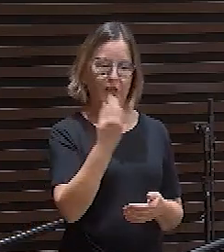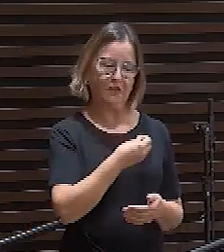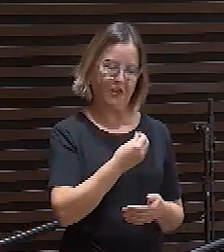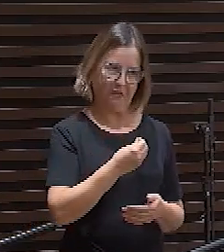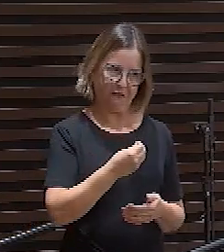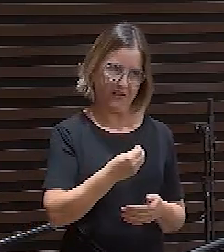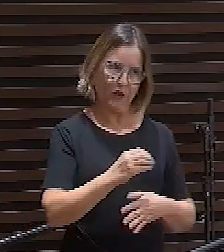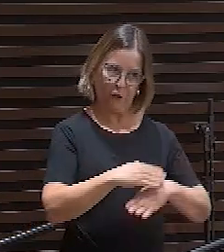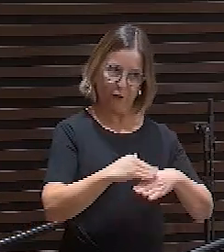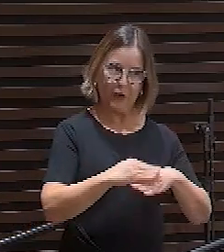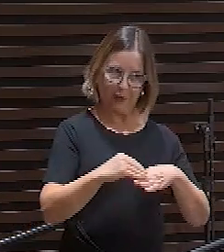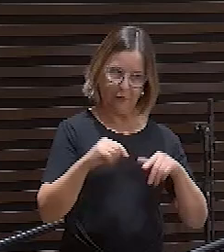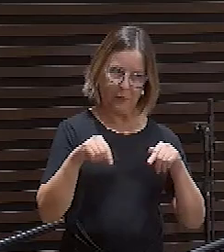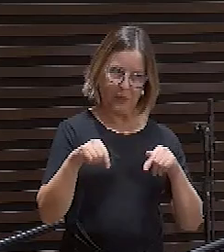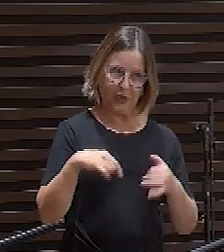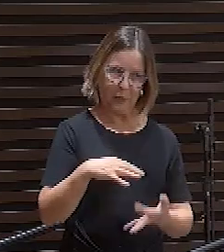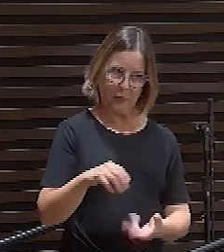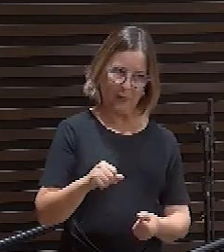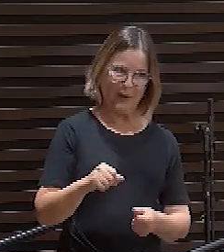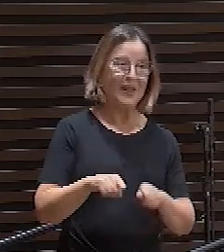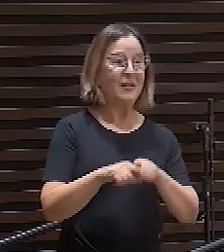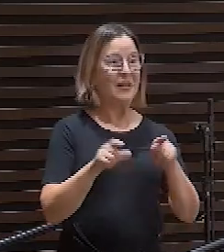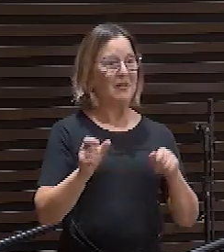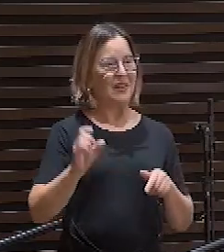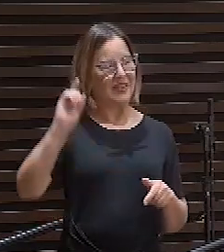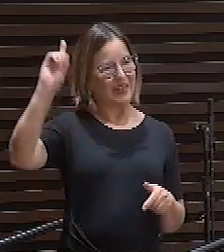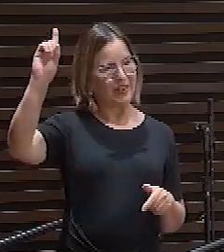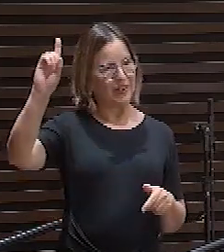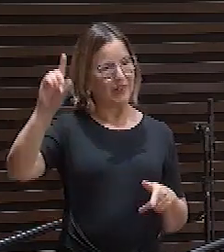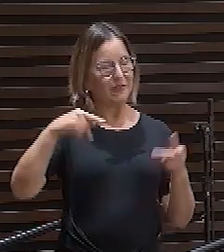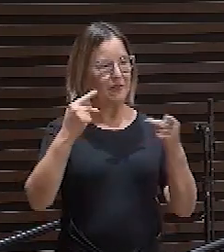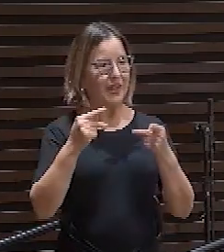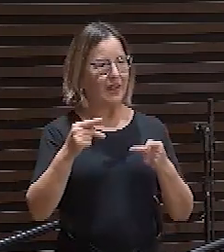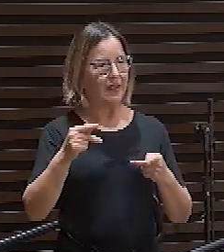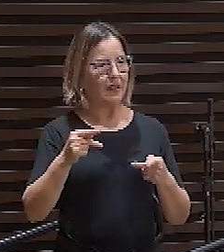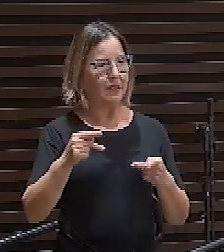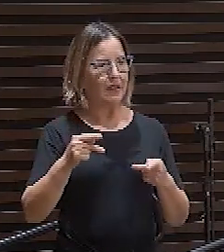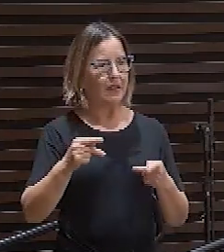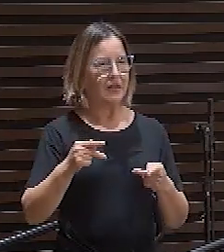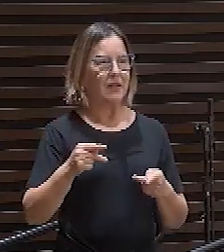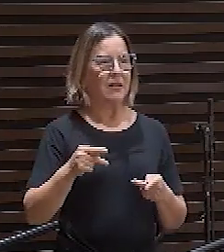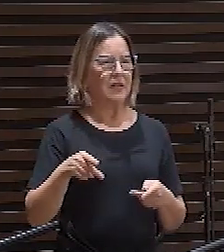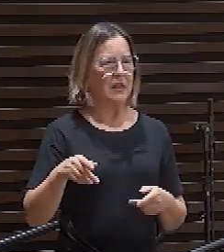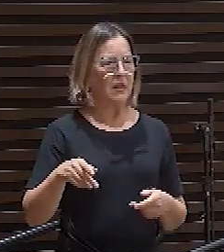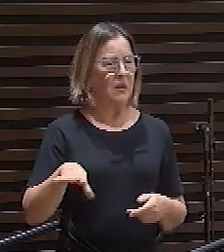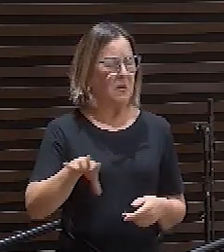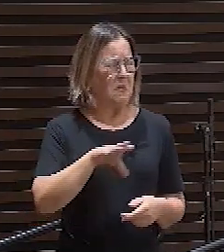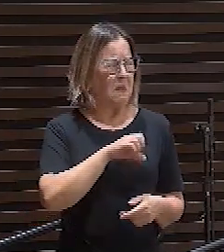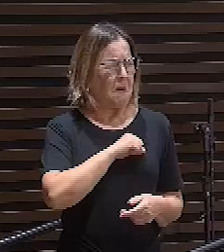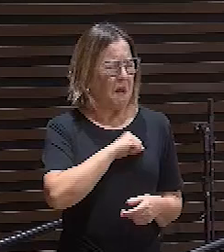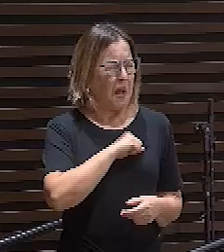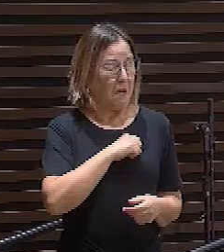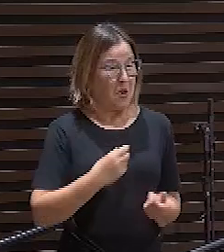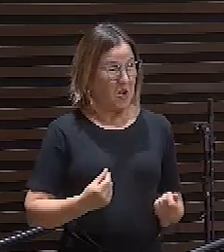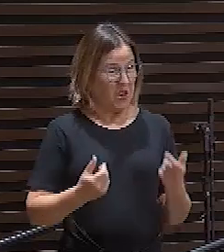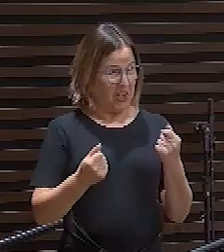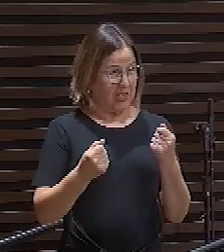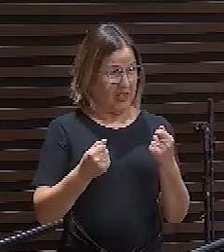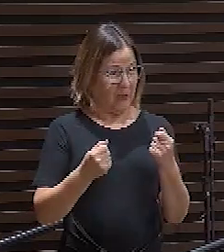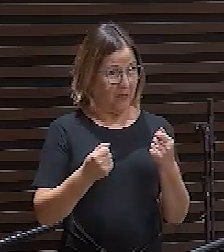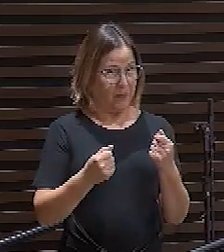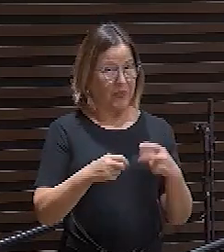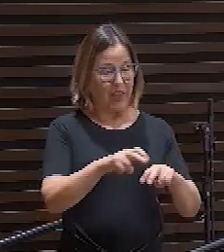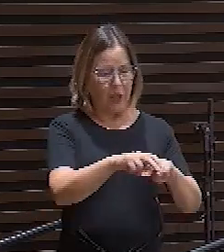aqui. Mas a palavra de Deus nos ensina que o amor ao dinheiro é a raiz de todos os